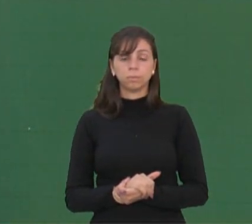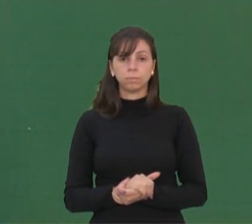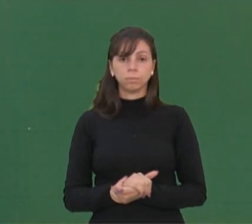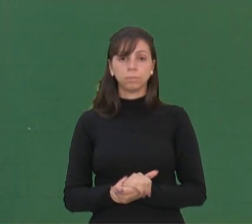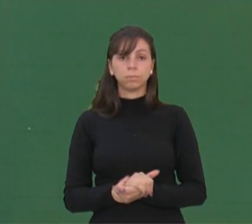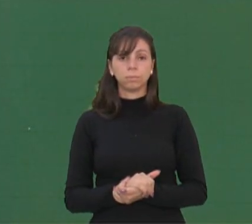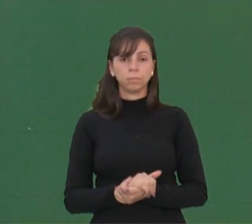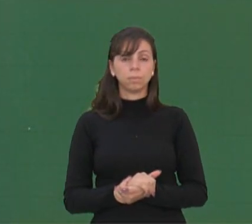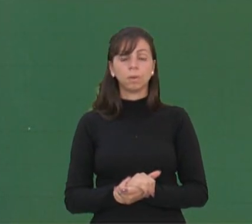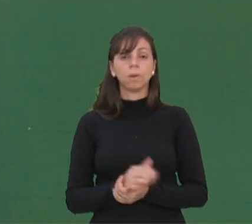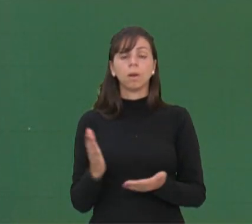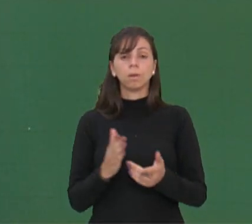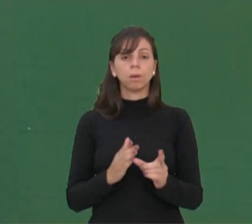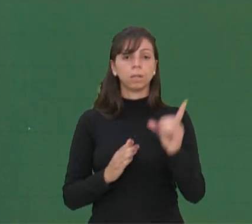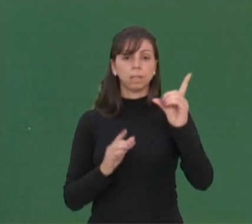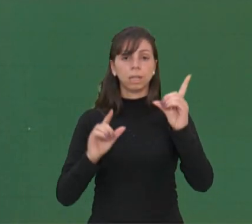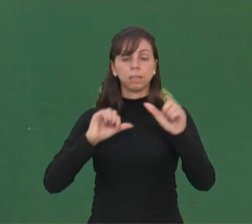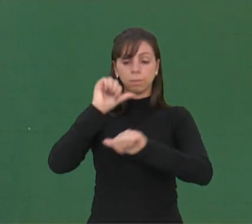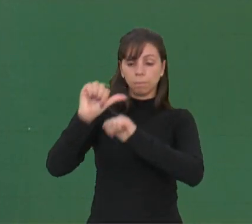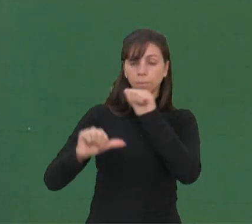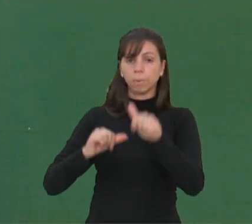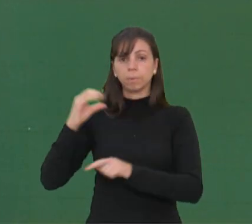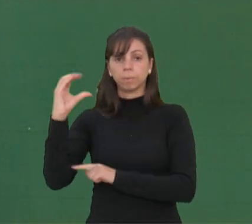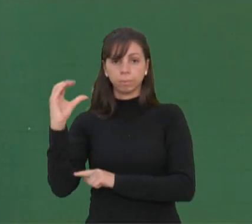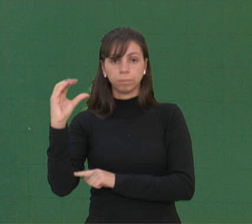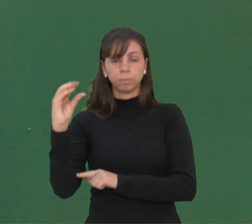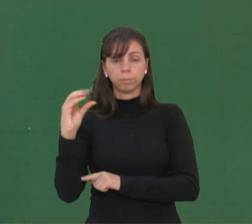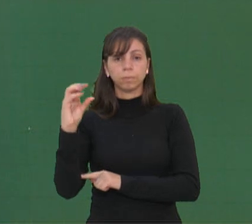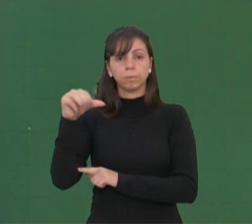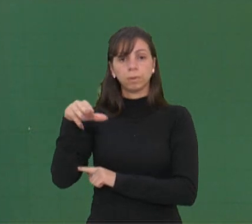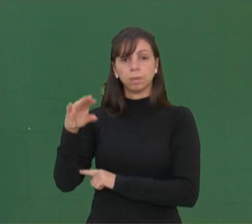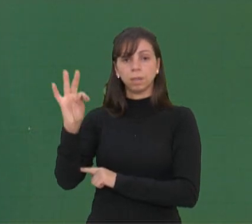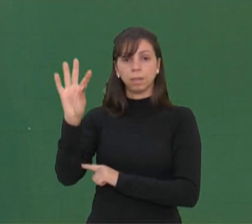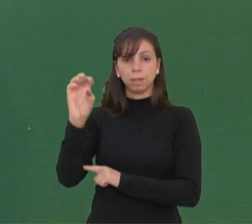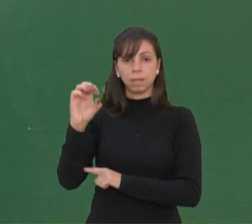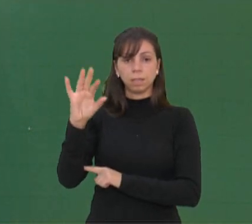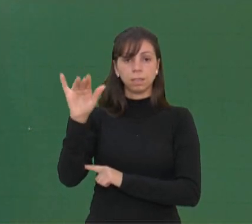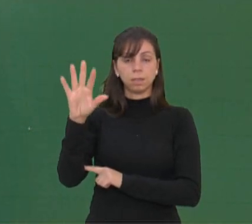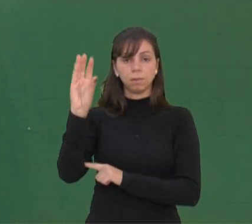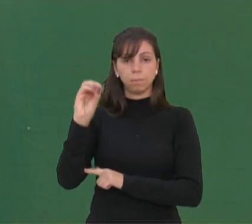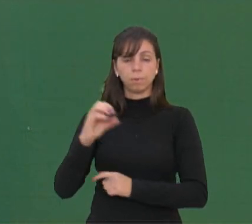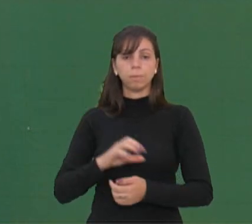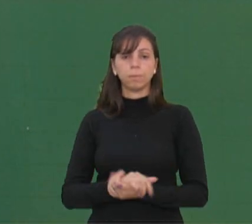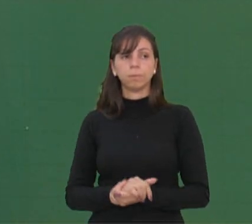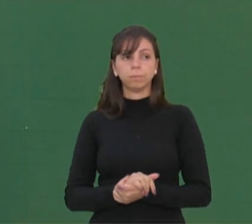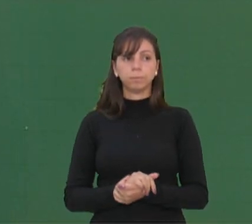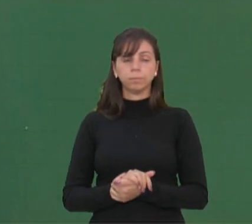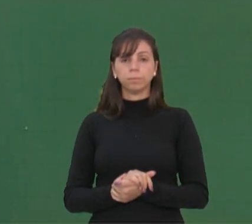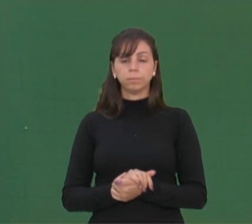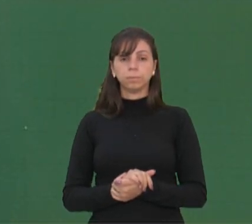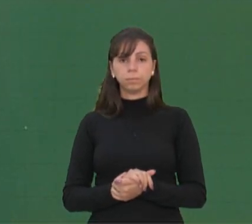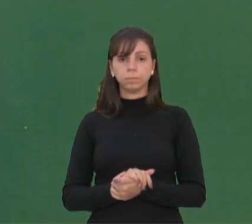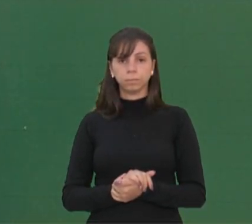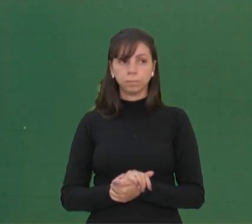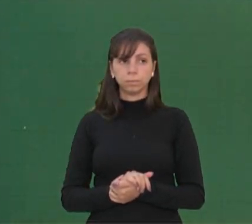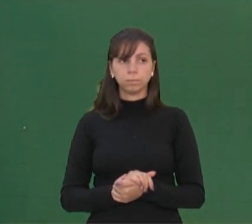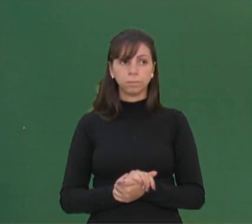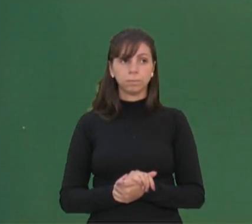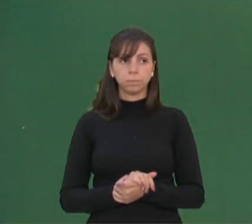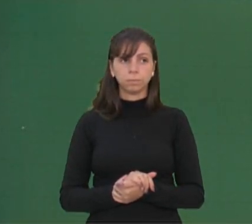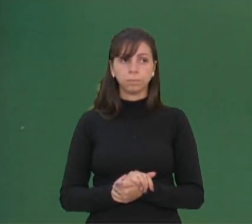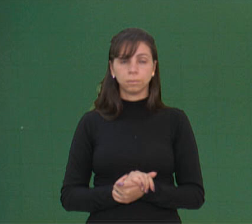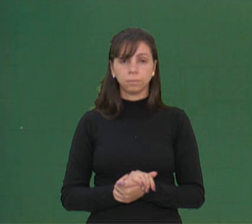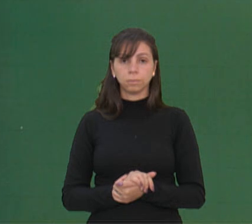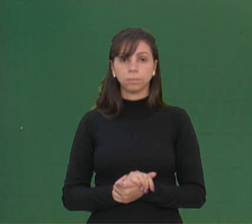em centésimos agora. 1 décimo é igual a 10 centésimos. Então, 6 décimos é igual a